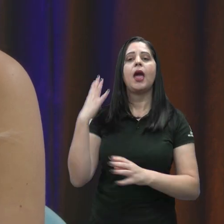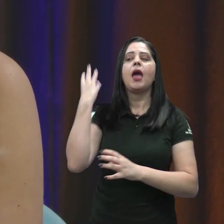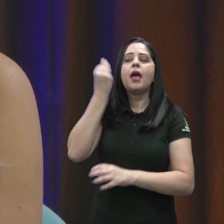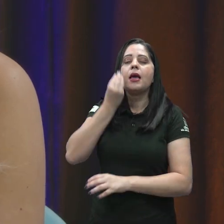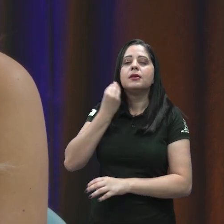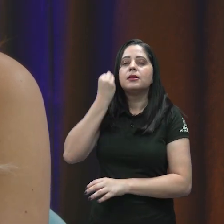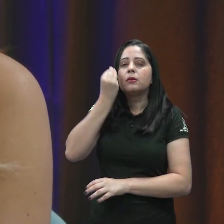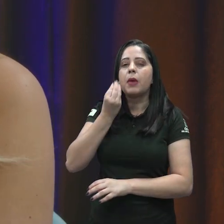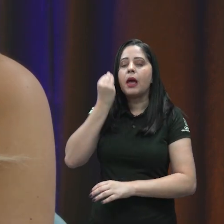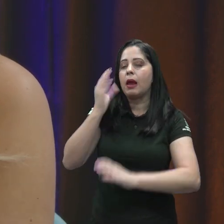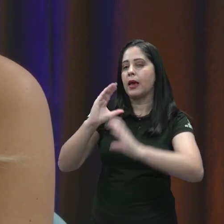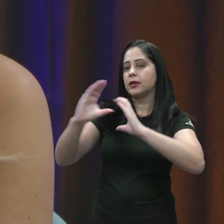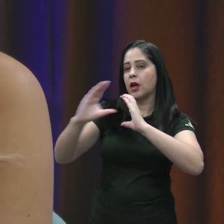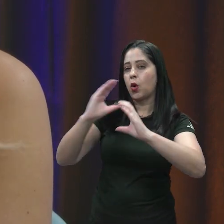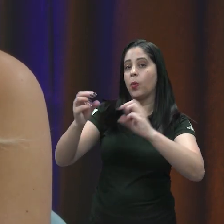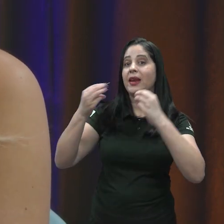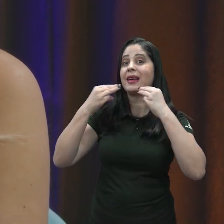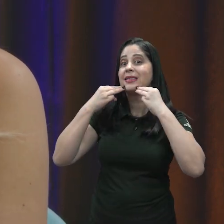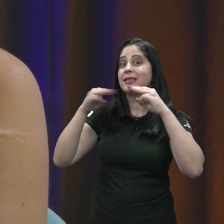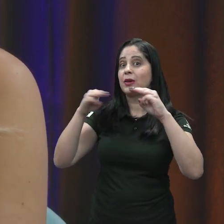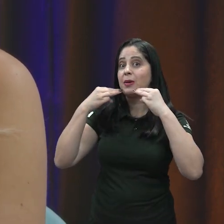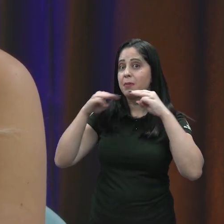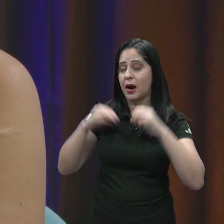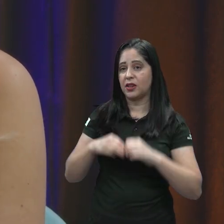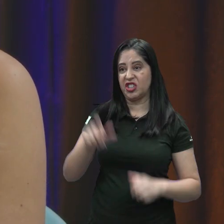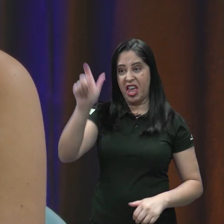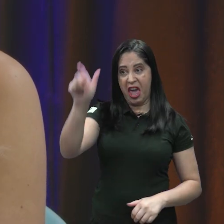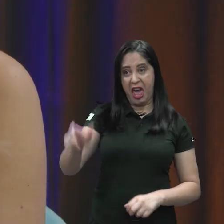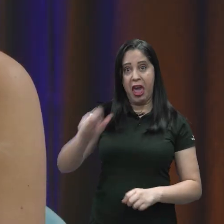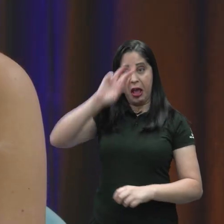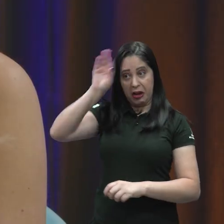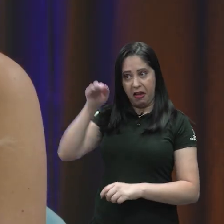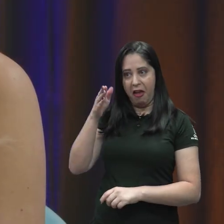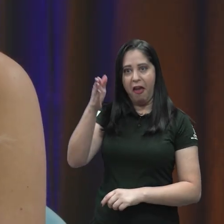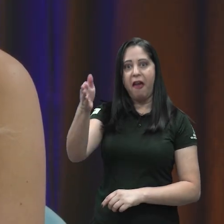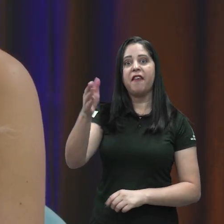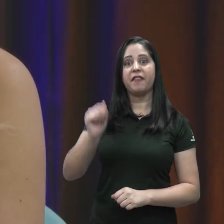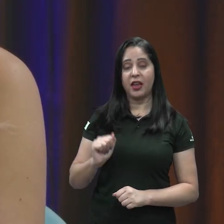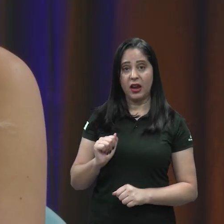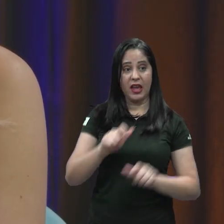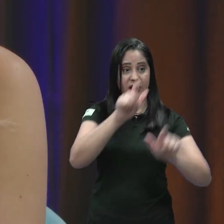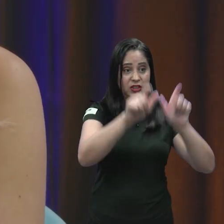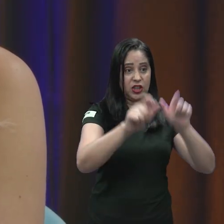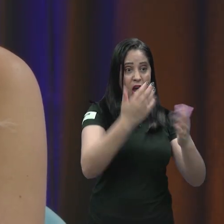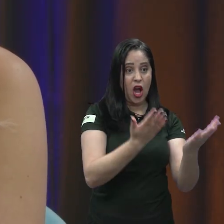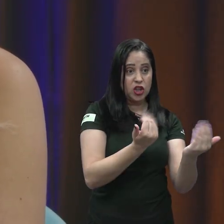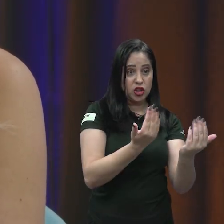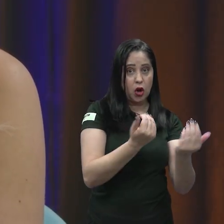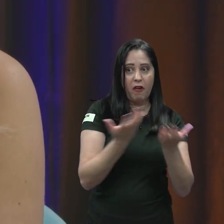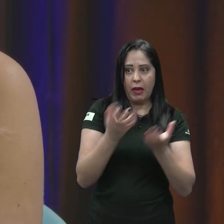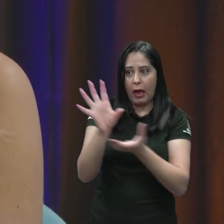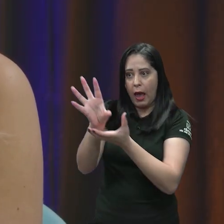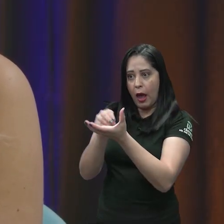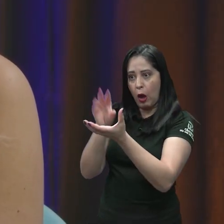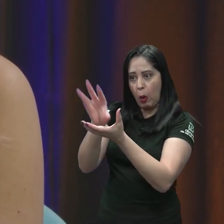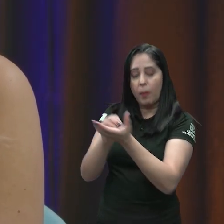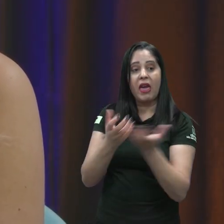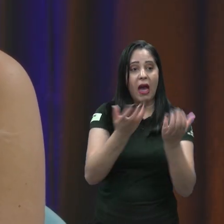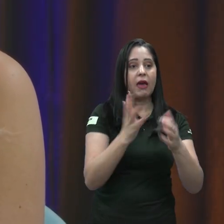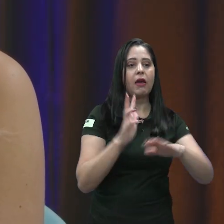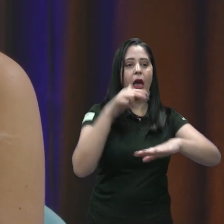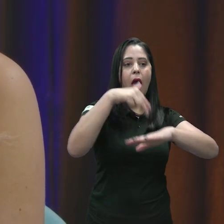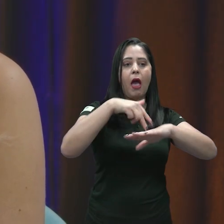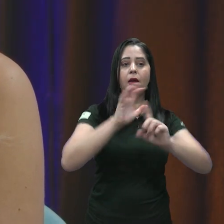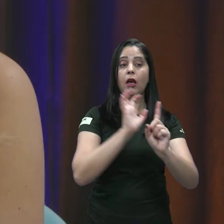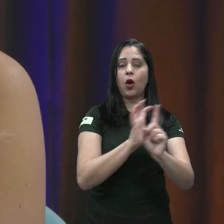experiência com comunicação e marketing, João Paulo é referência para jovens que desejam impactar positivamente as suas comunidades.